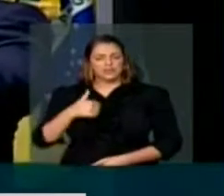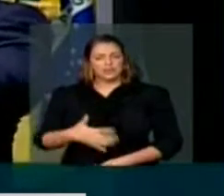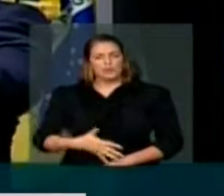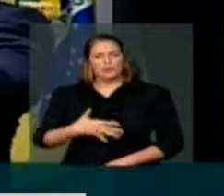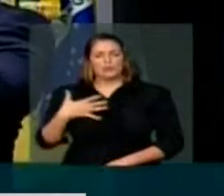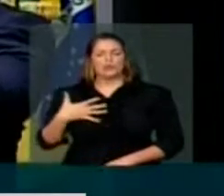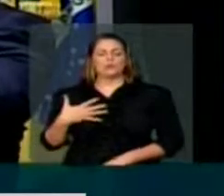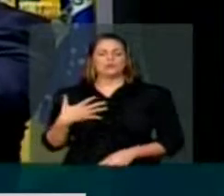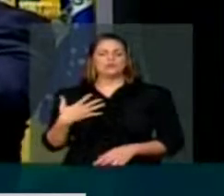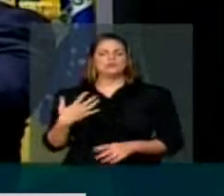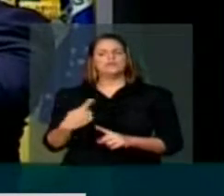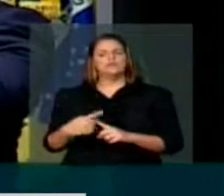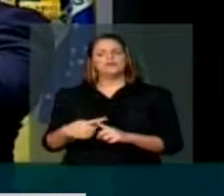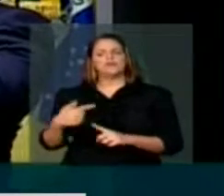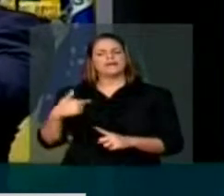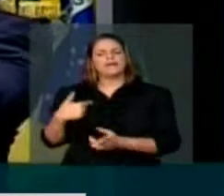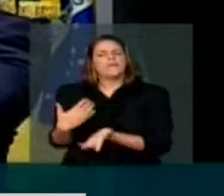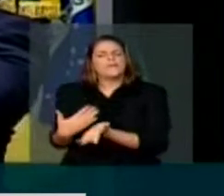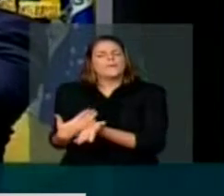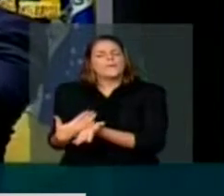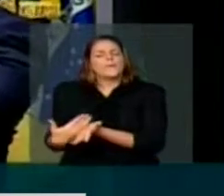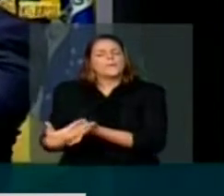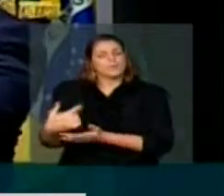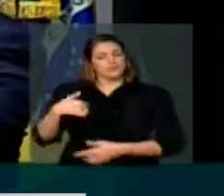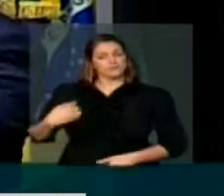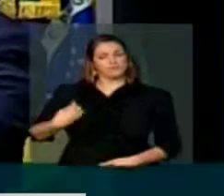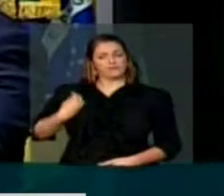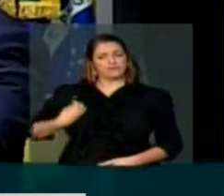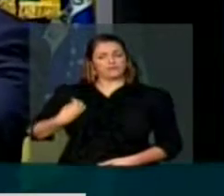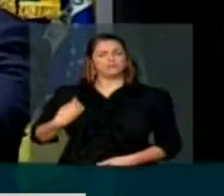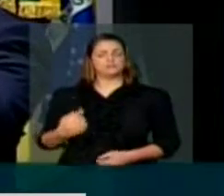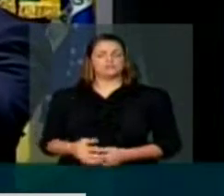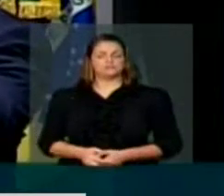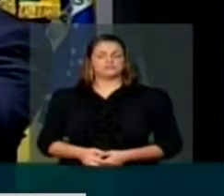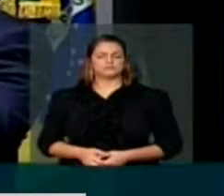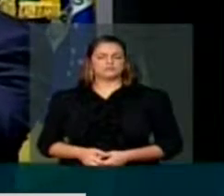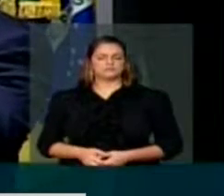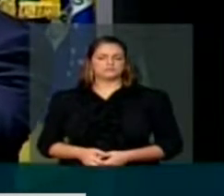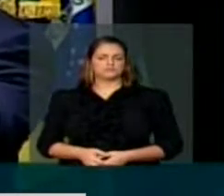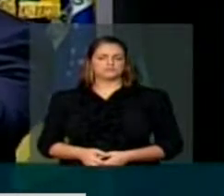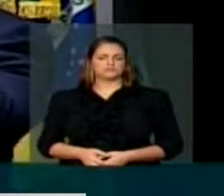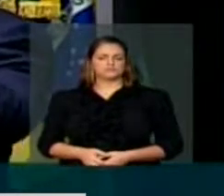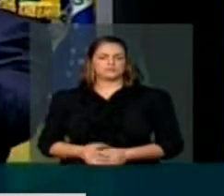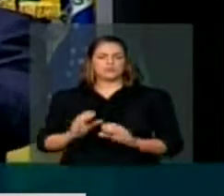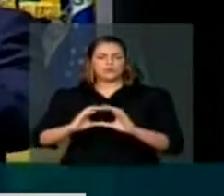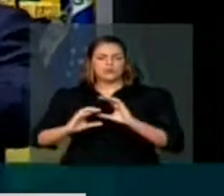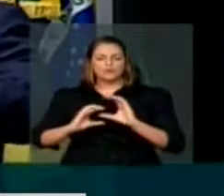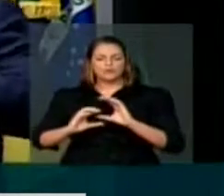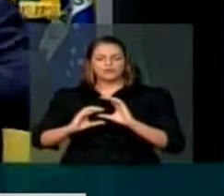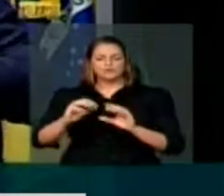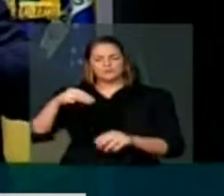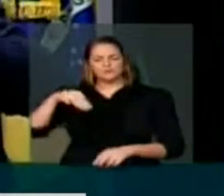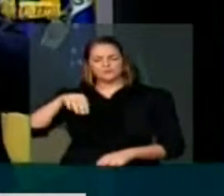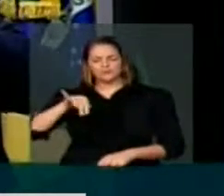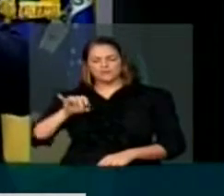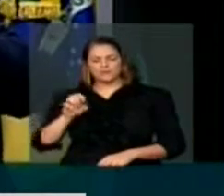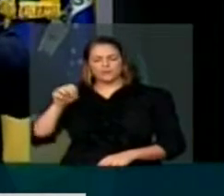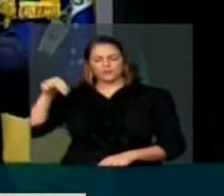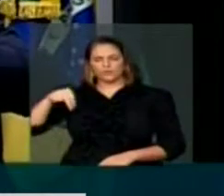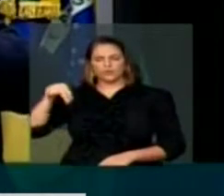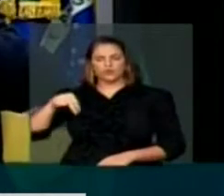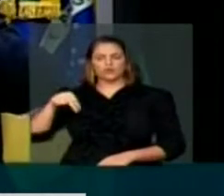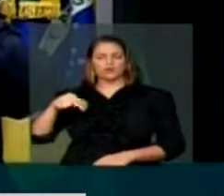que fiz parte do início, ainda bem no início, quando o sistema Meu Norte nascia